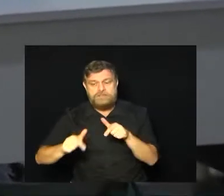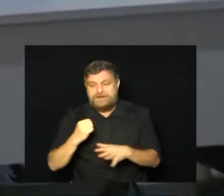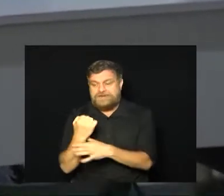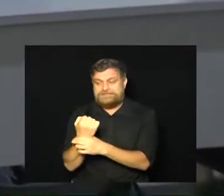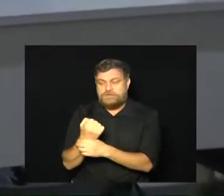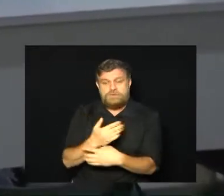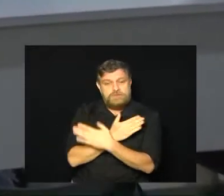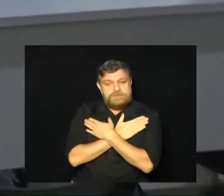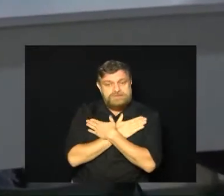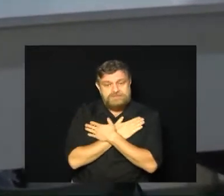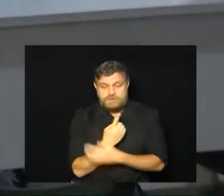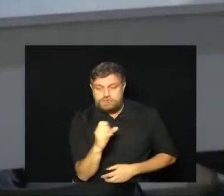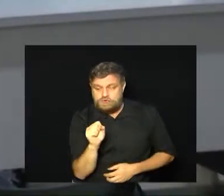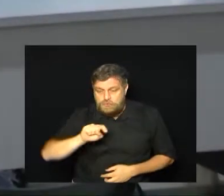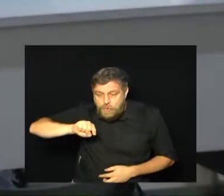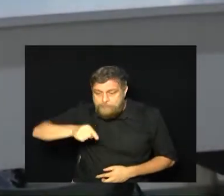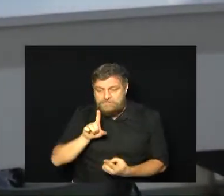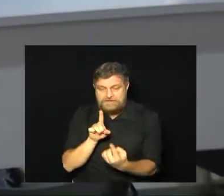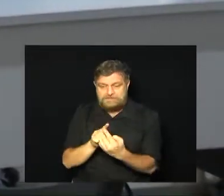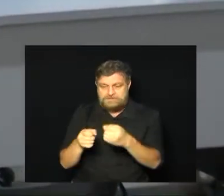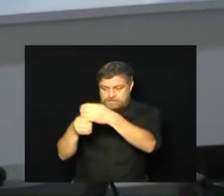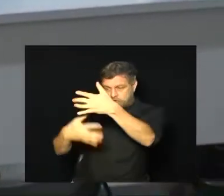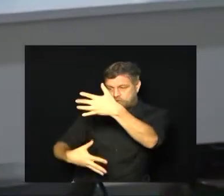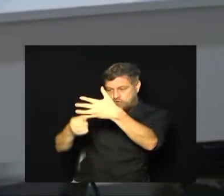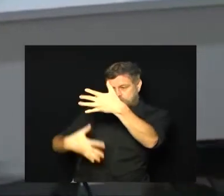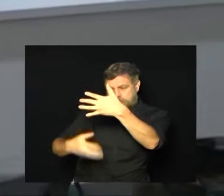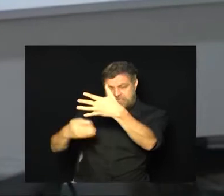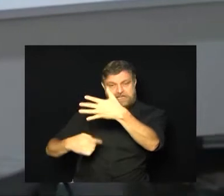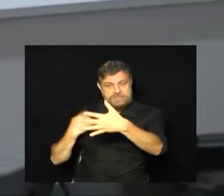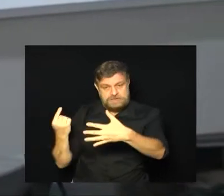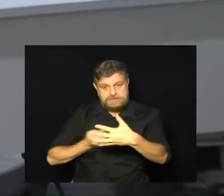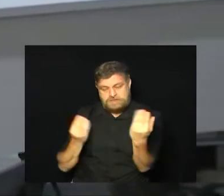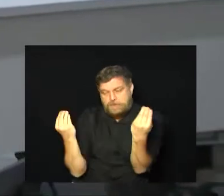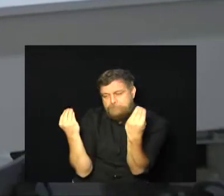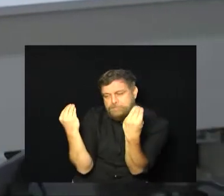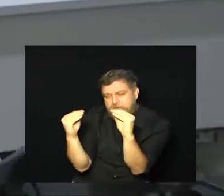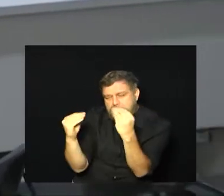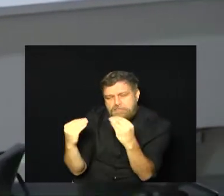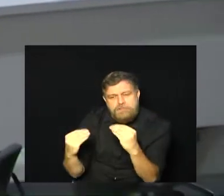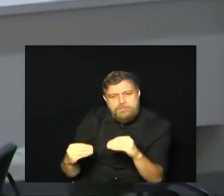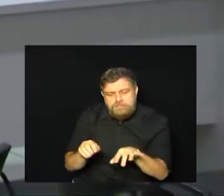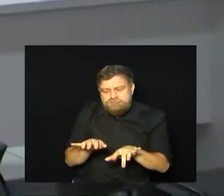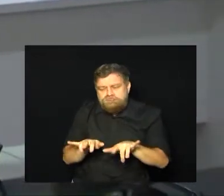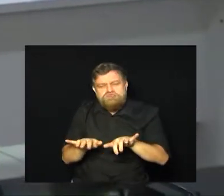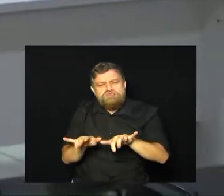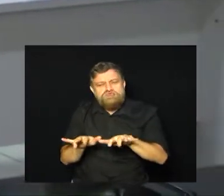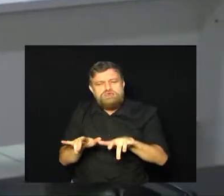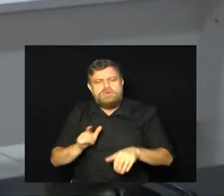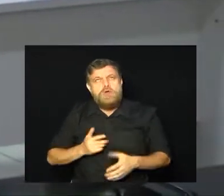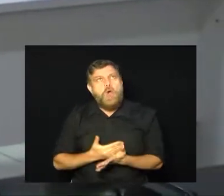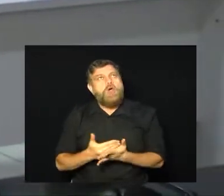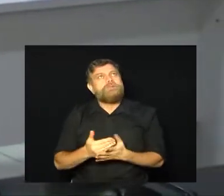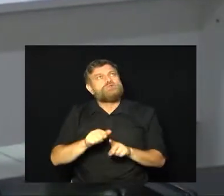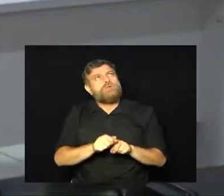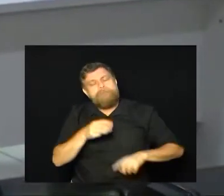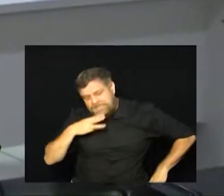mil atendimentos e o chat que nós acabamos incluindo, se não me engano, a partir de